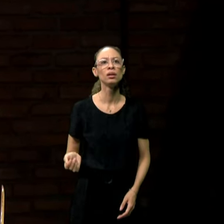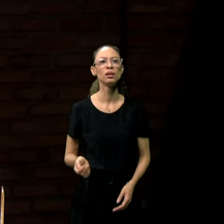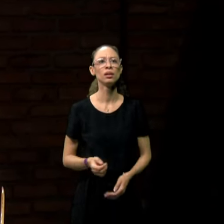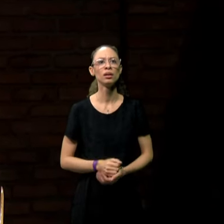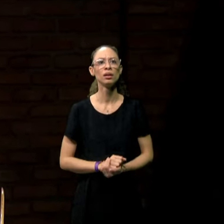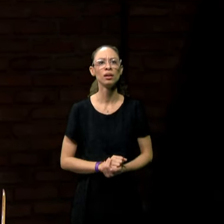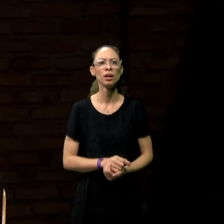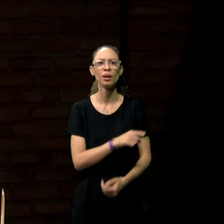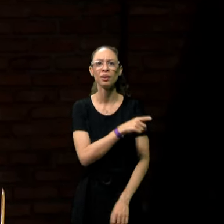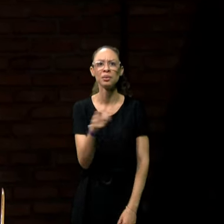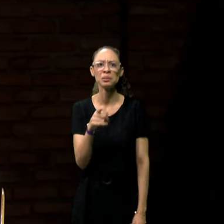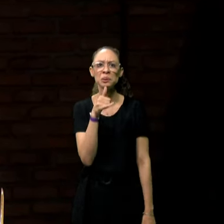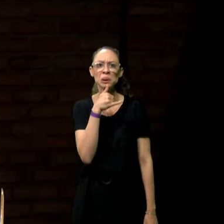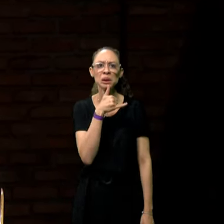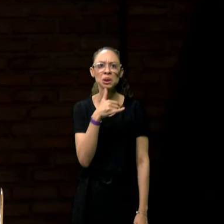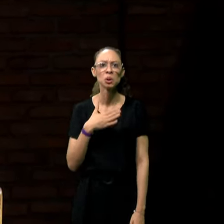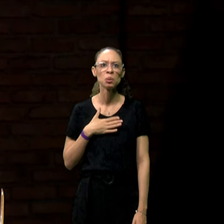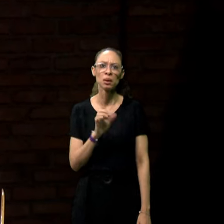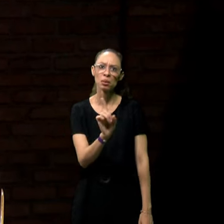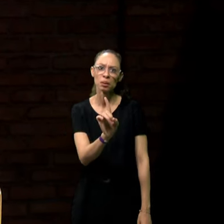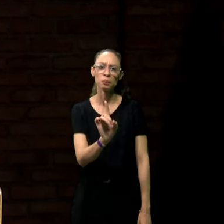Não se ofenda comigo.